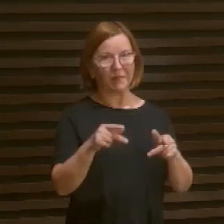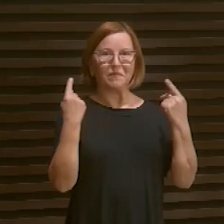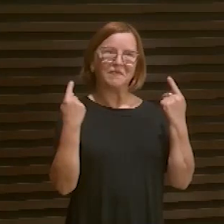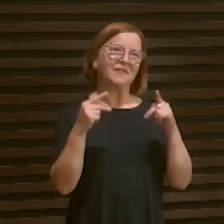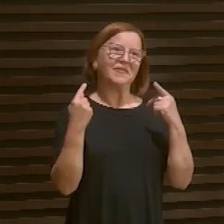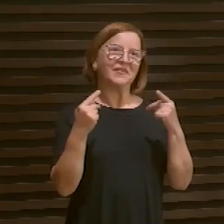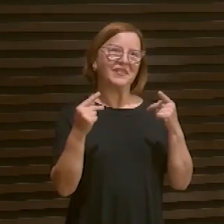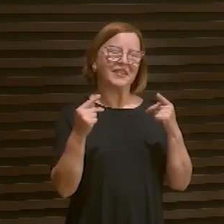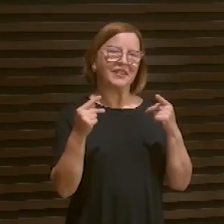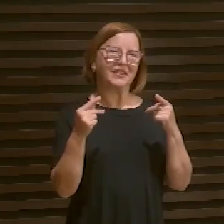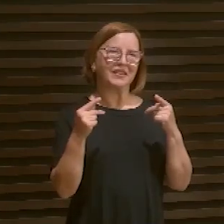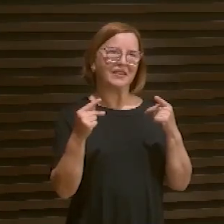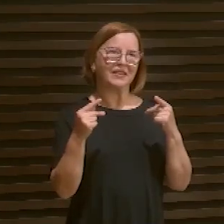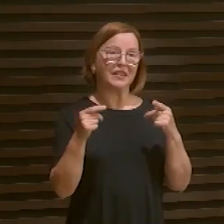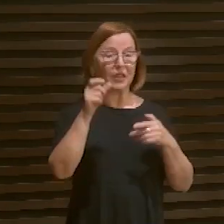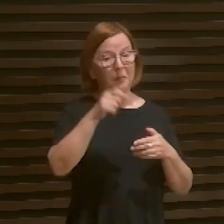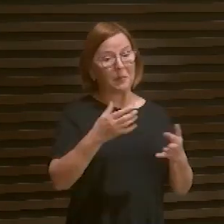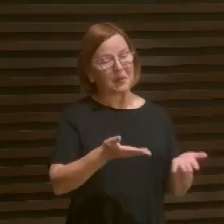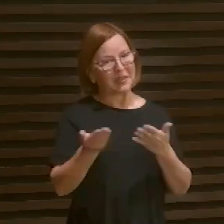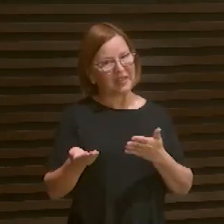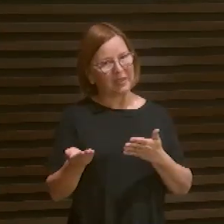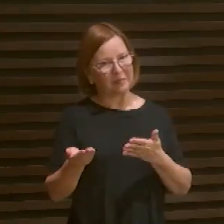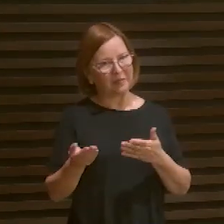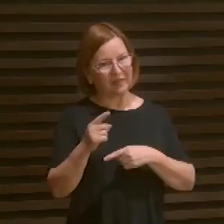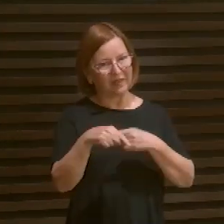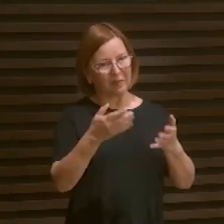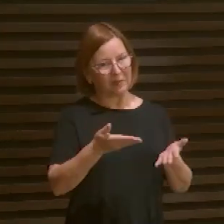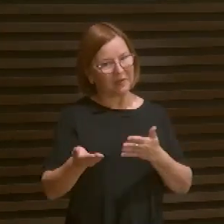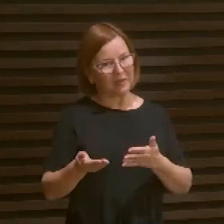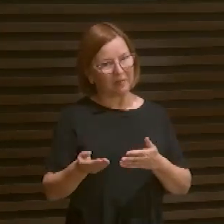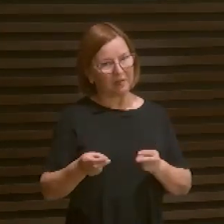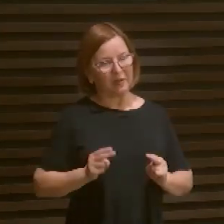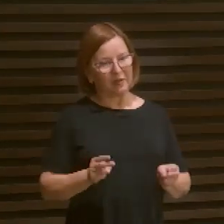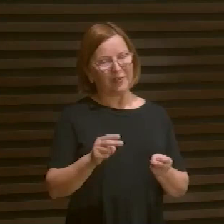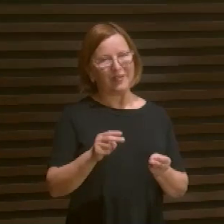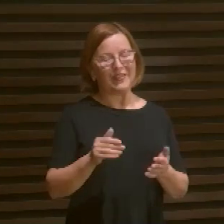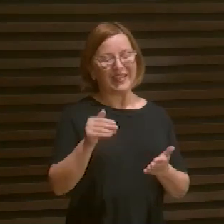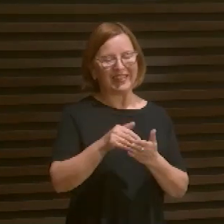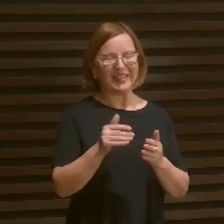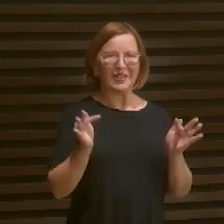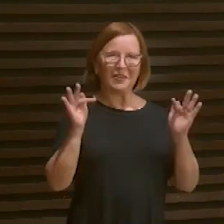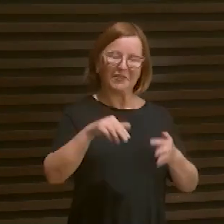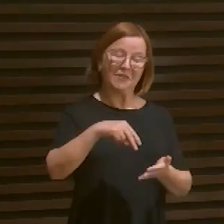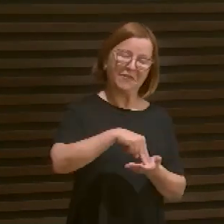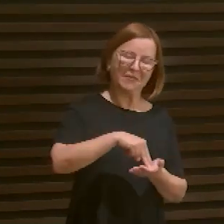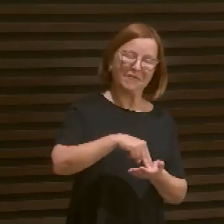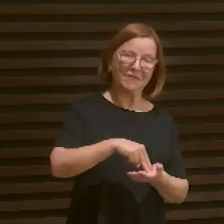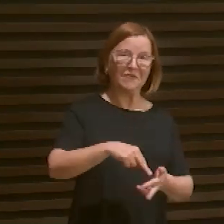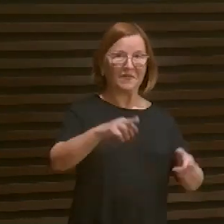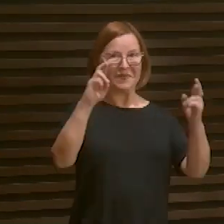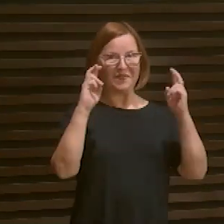Pregando, alguém recebe. Recebendo, você persevera até o fim, na